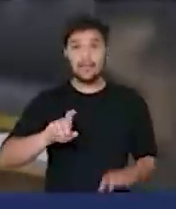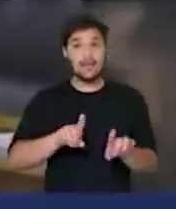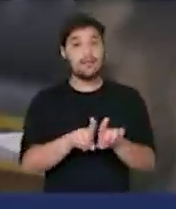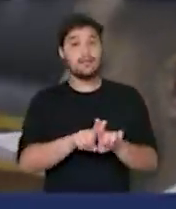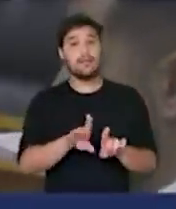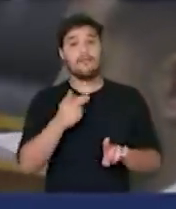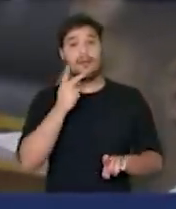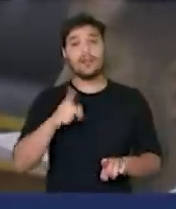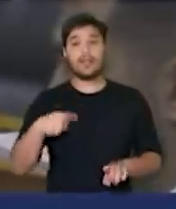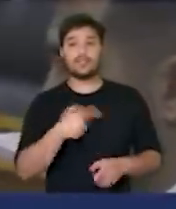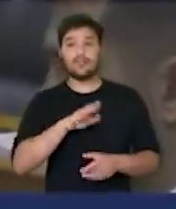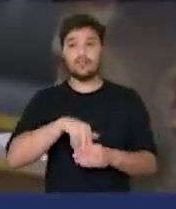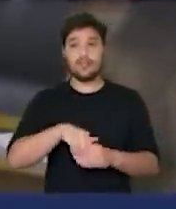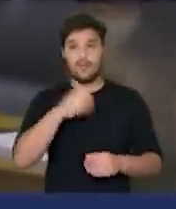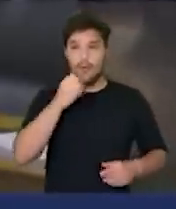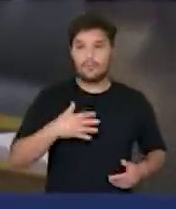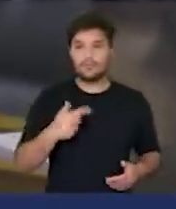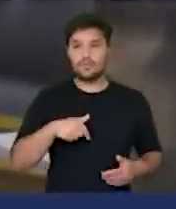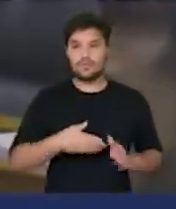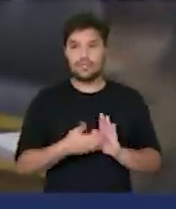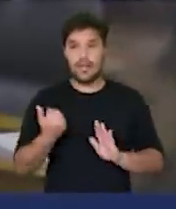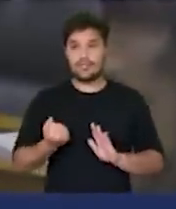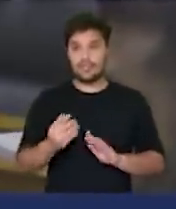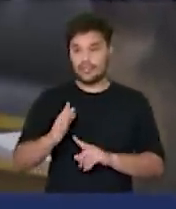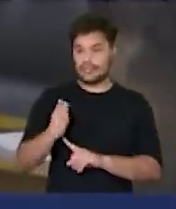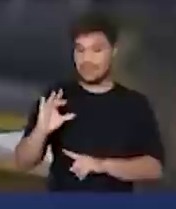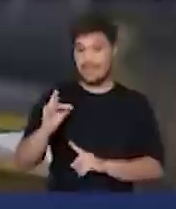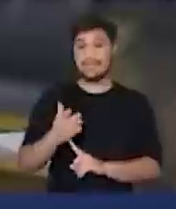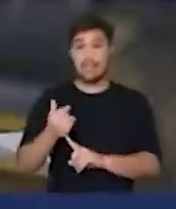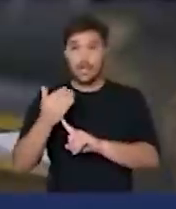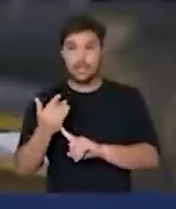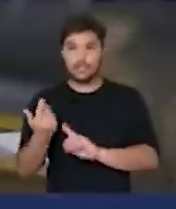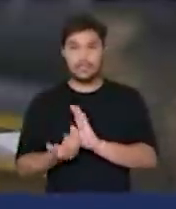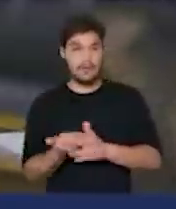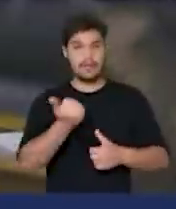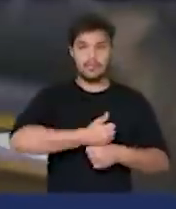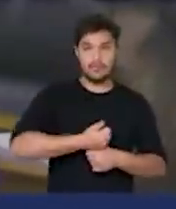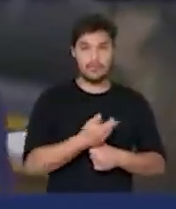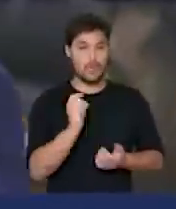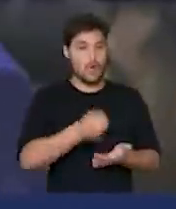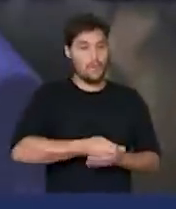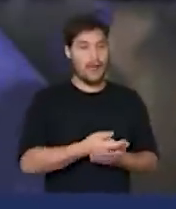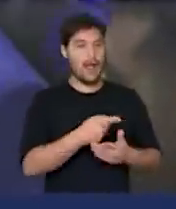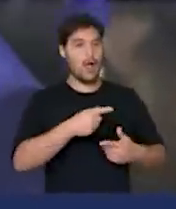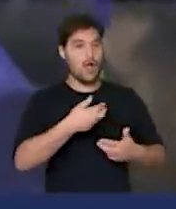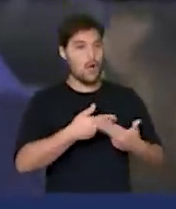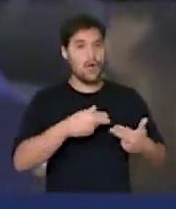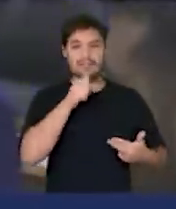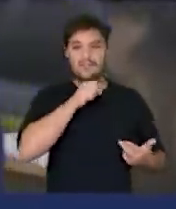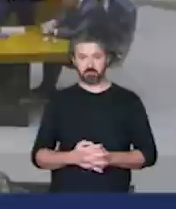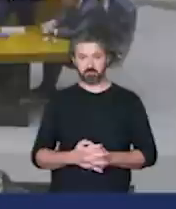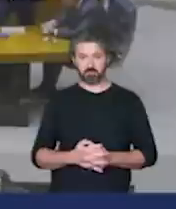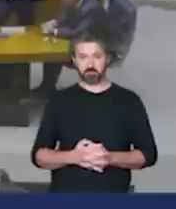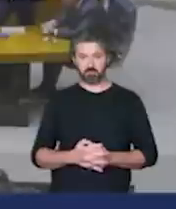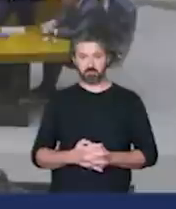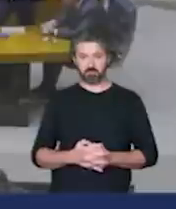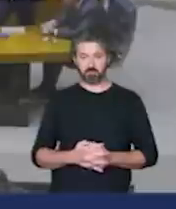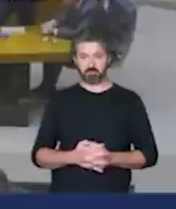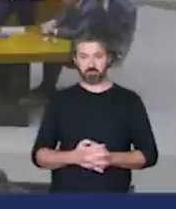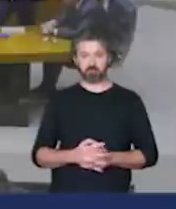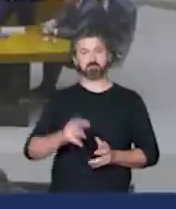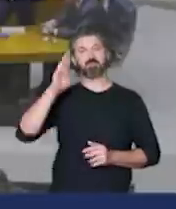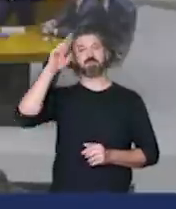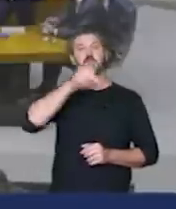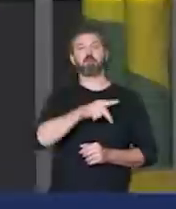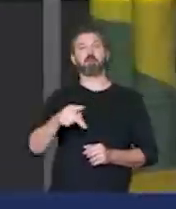está votando o absurdo de tirar dinheiro da ciência e tecnologia para subsidiar a compra de sucata. União orienta não, presidente. Senhor presidente,